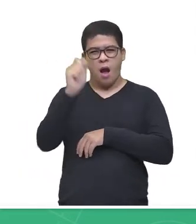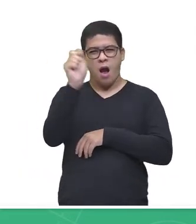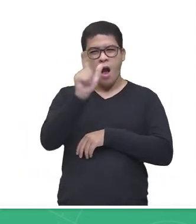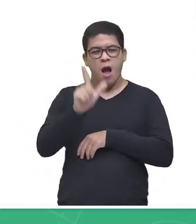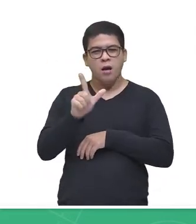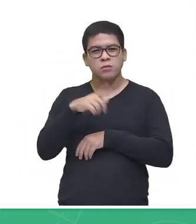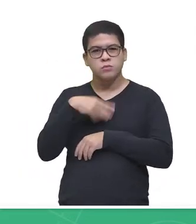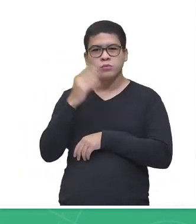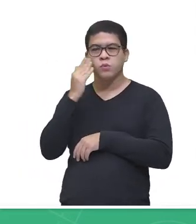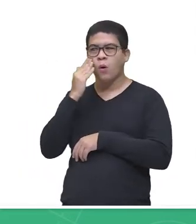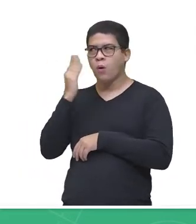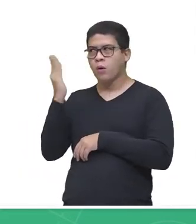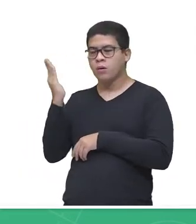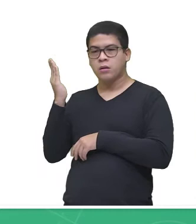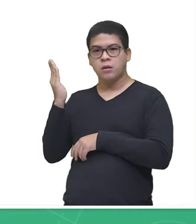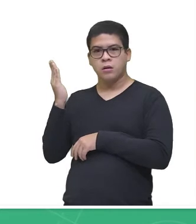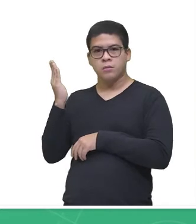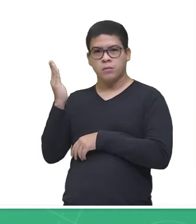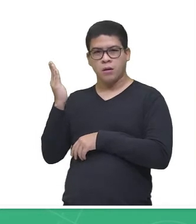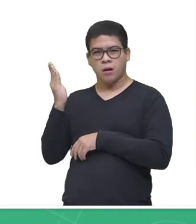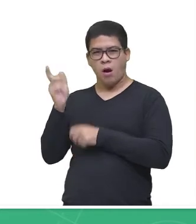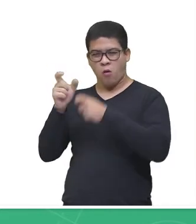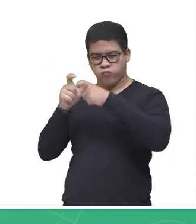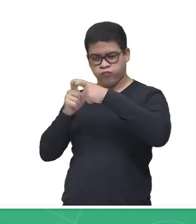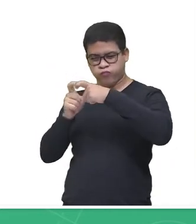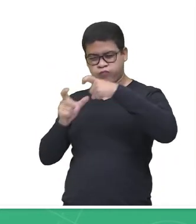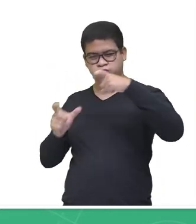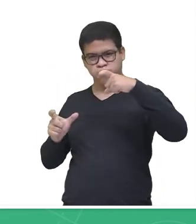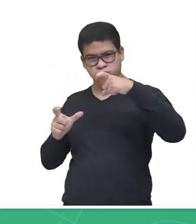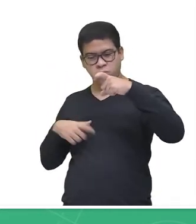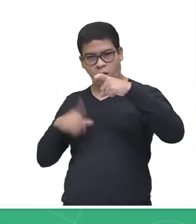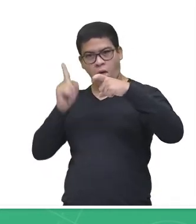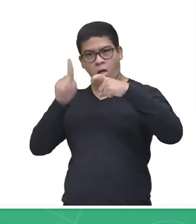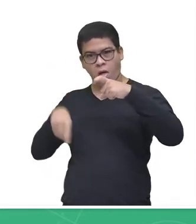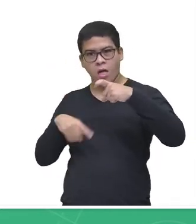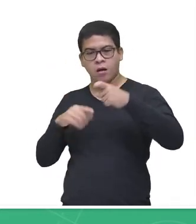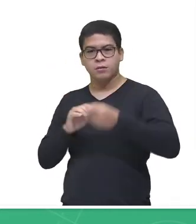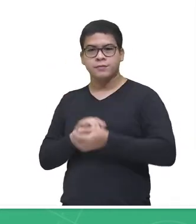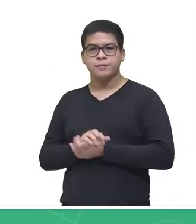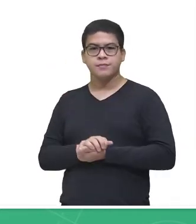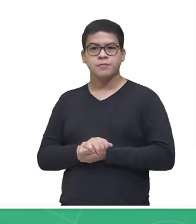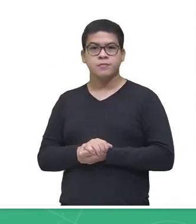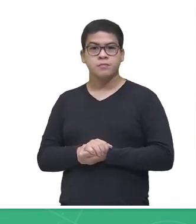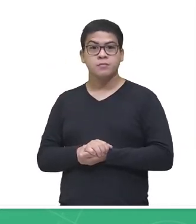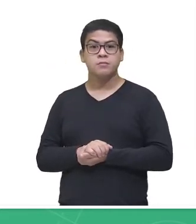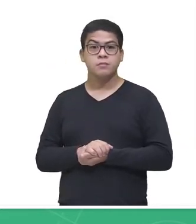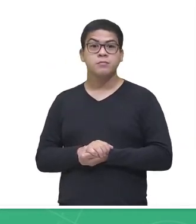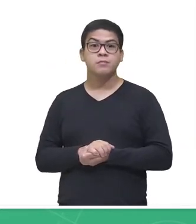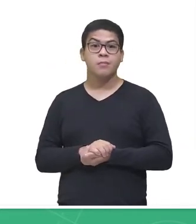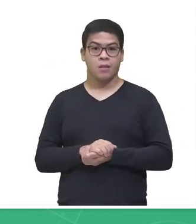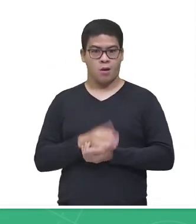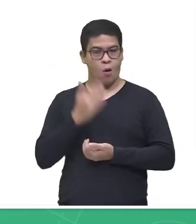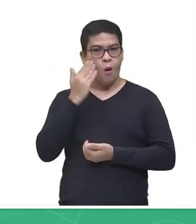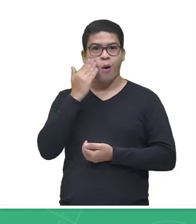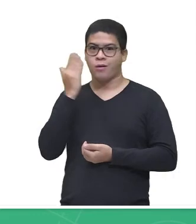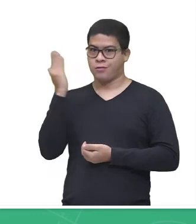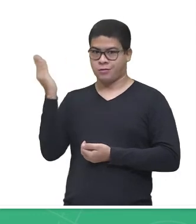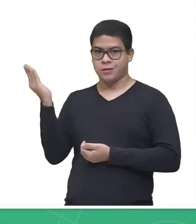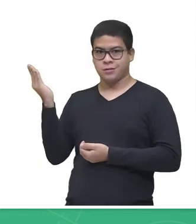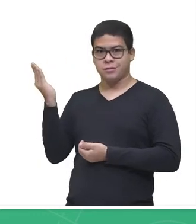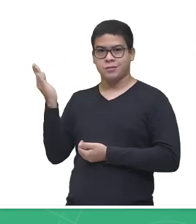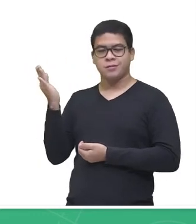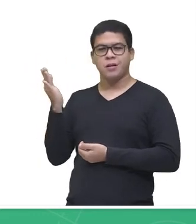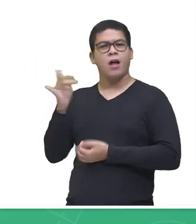dessa célula vegetal, tá ok? E aqui a gente pode observar a nossa célula, né, com todas